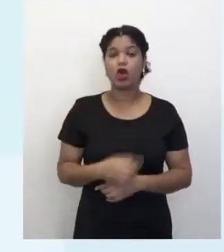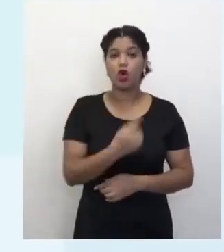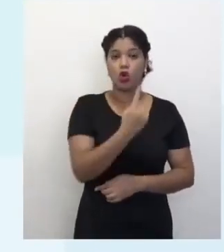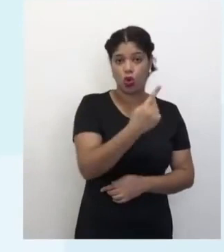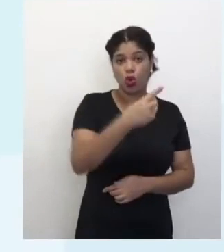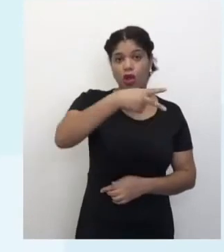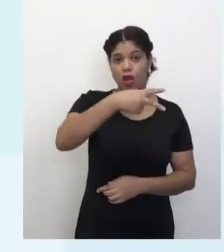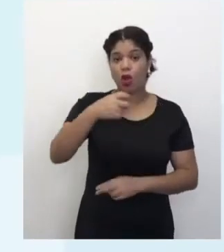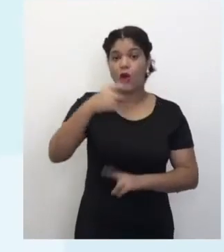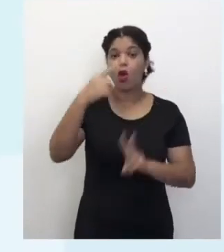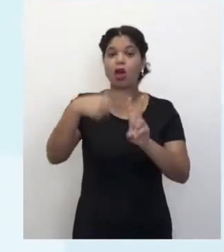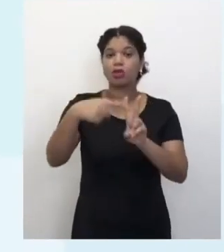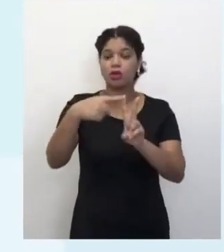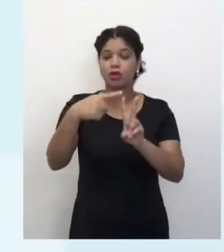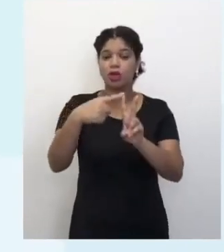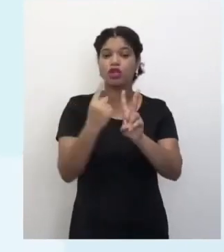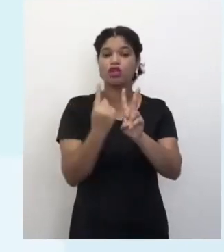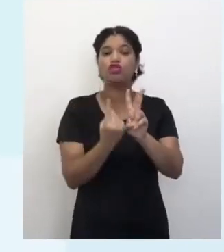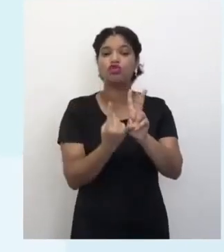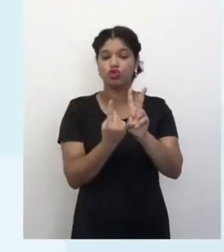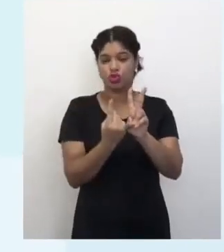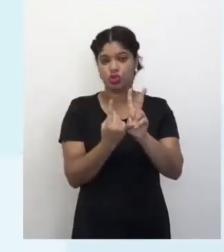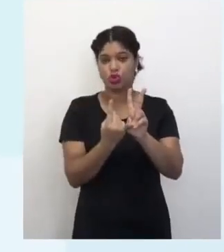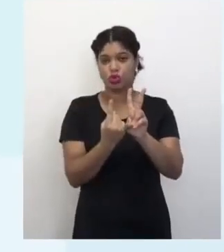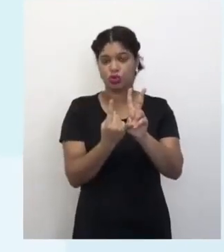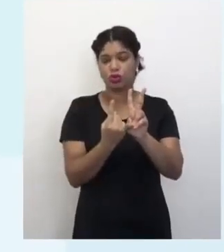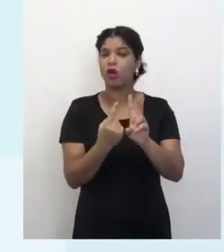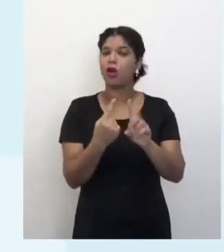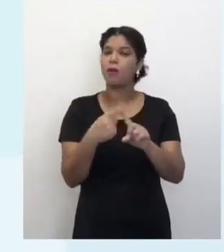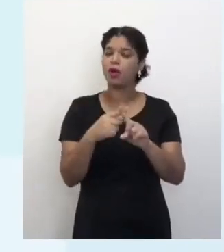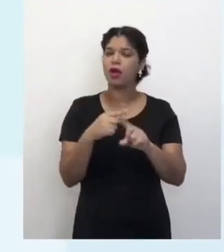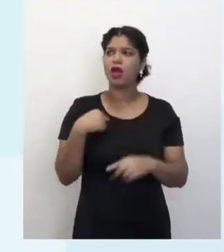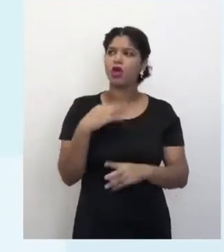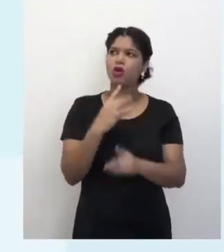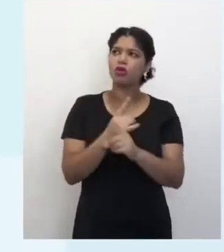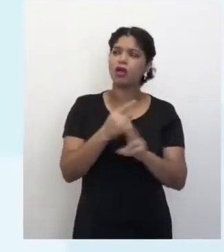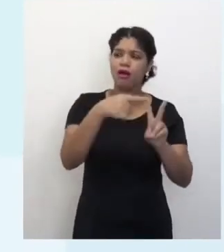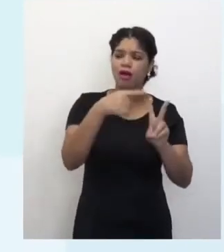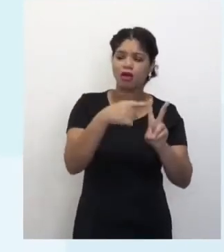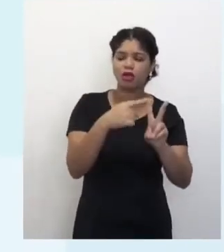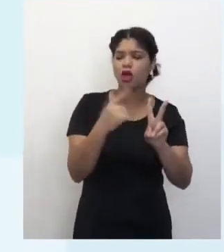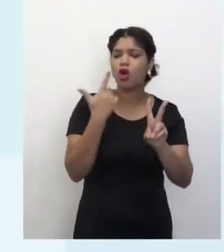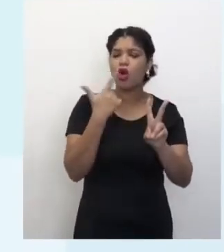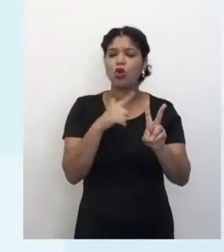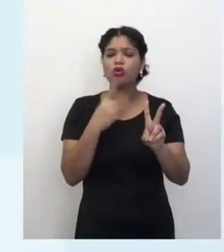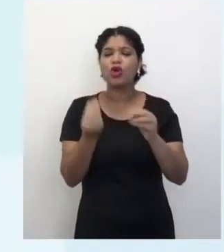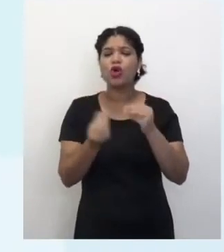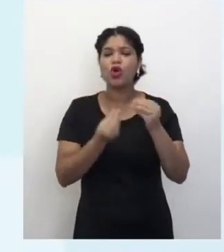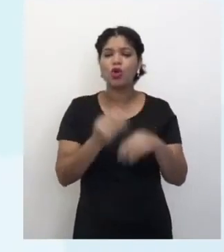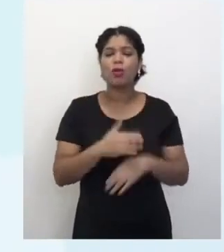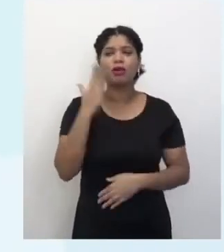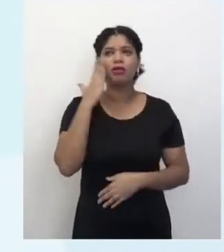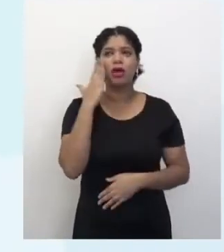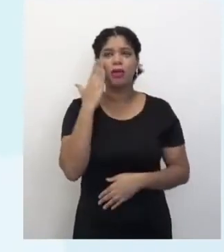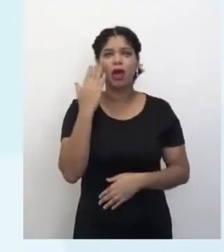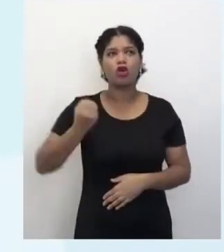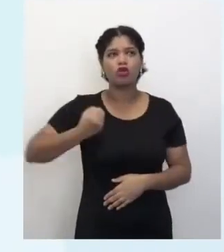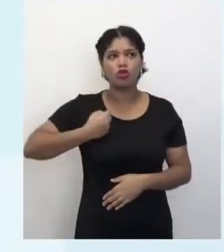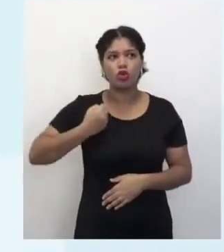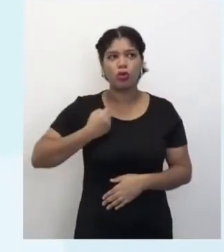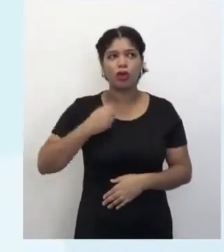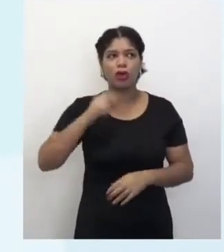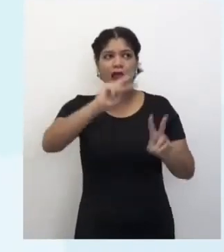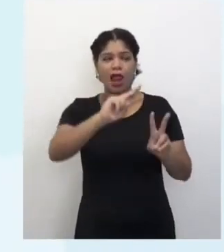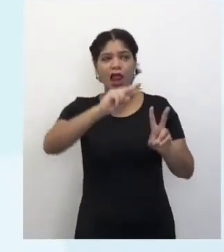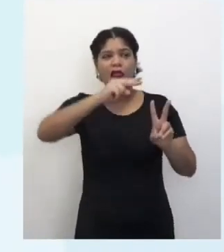que a raiz quadrada de 1. Por quê? Como que eu resolvo as raízes quadradas? Eu vou perguntar assim, ó, qual é o número que